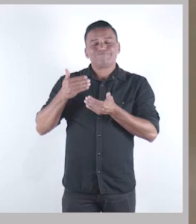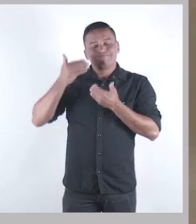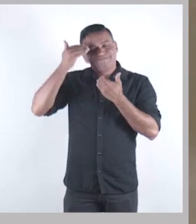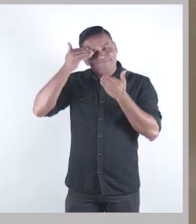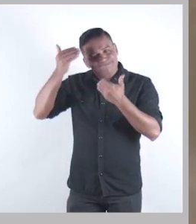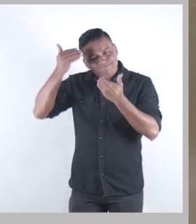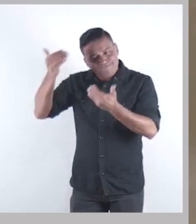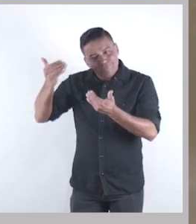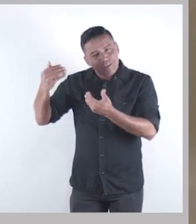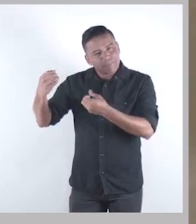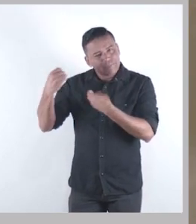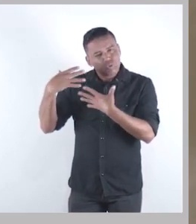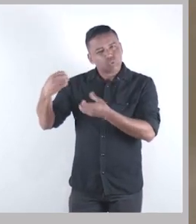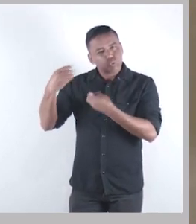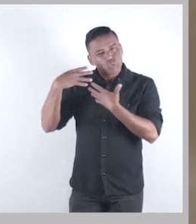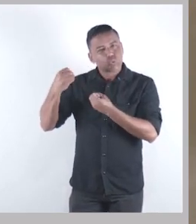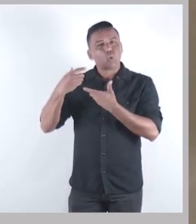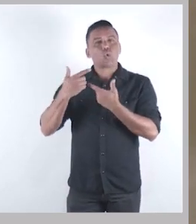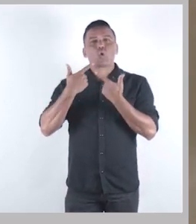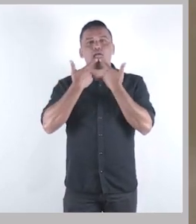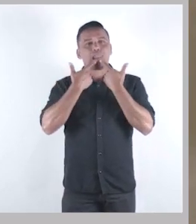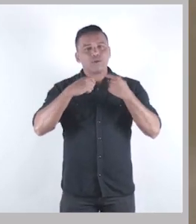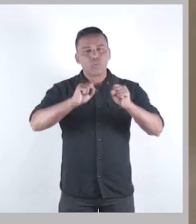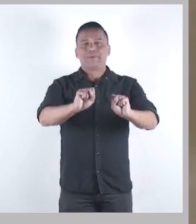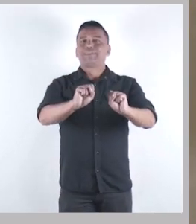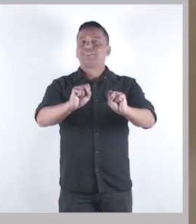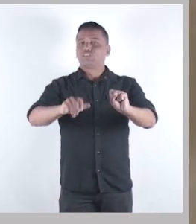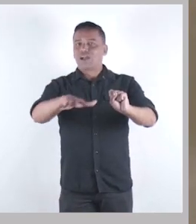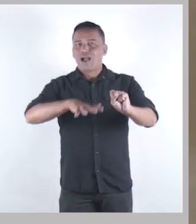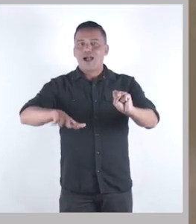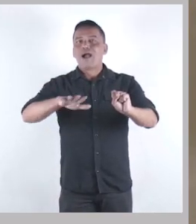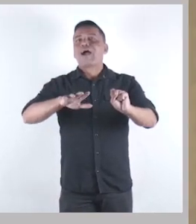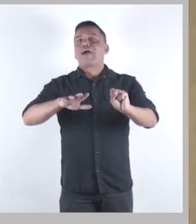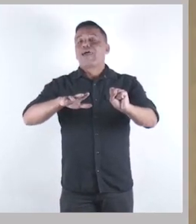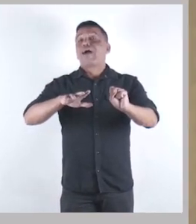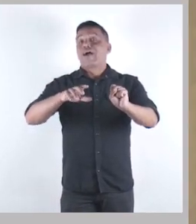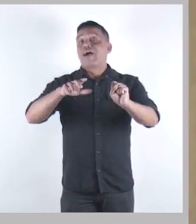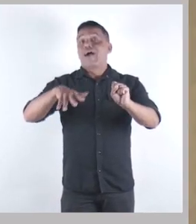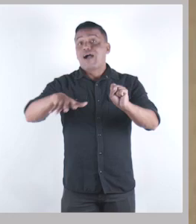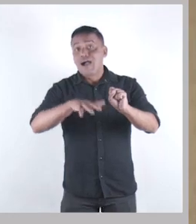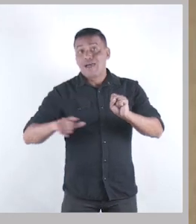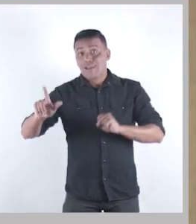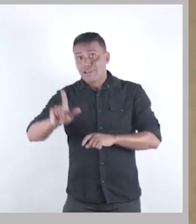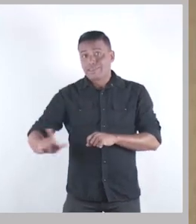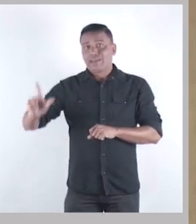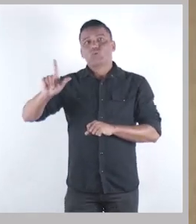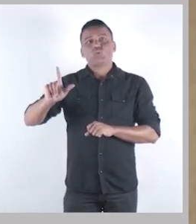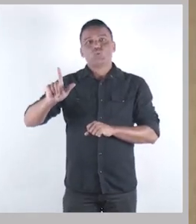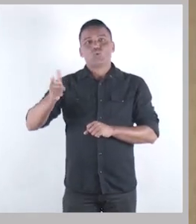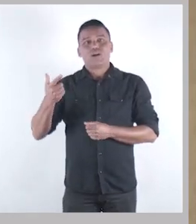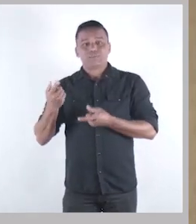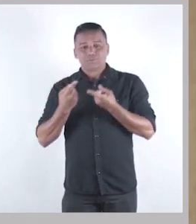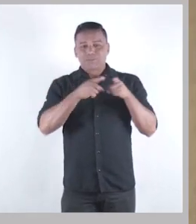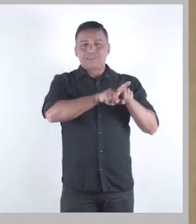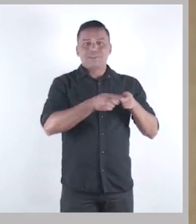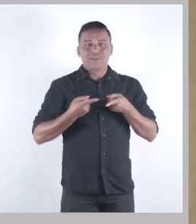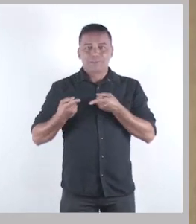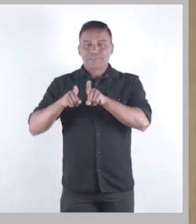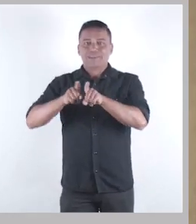sei, né? Seja na área da linguística, seja na área da literatura. Depois fui estabelecendo parcerias com